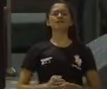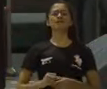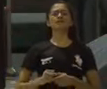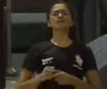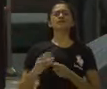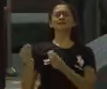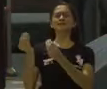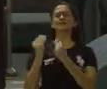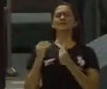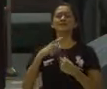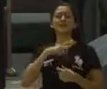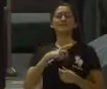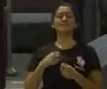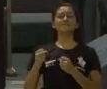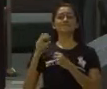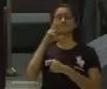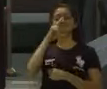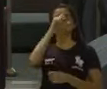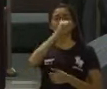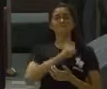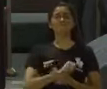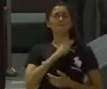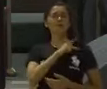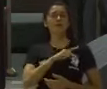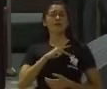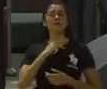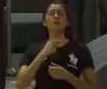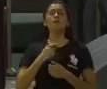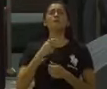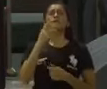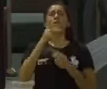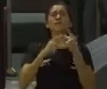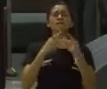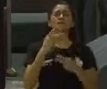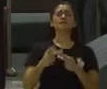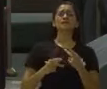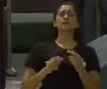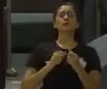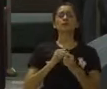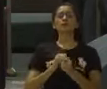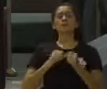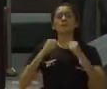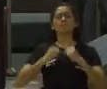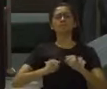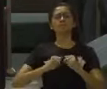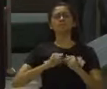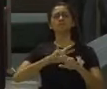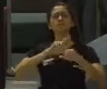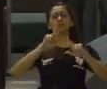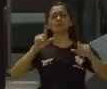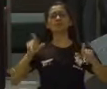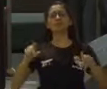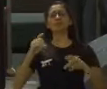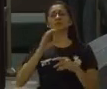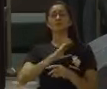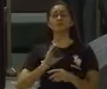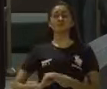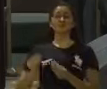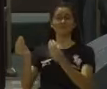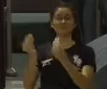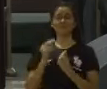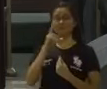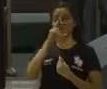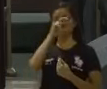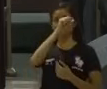revestir-se de força. Quando Paulo diz: posso todas as coisas naquele que me fortalece, Paulo está dizendo: ele vem a